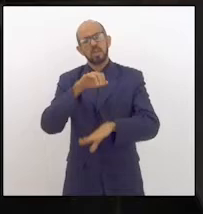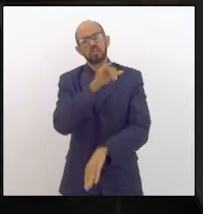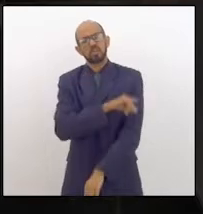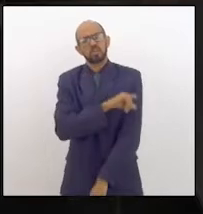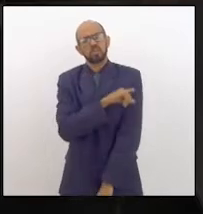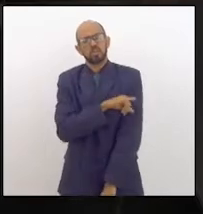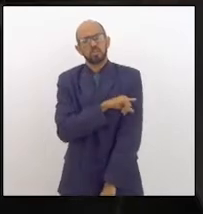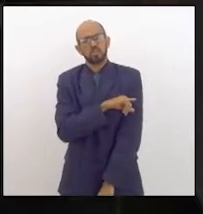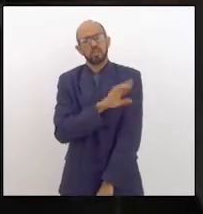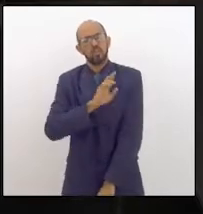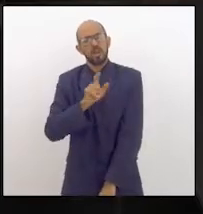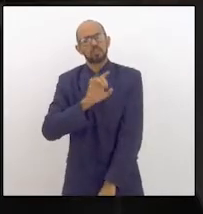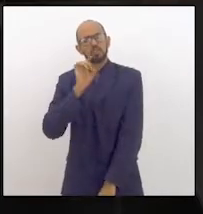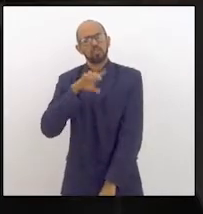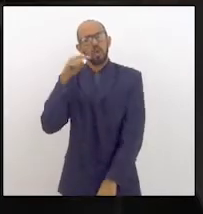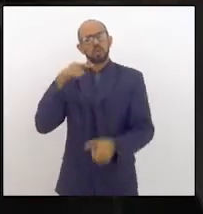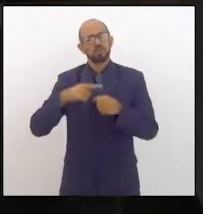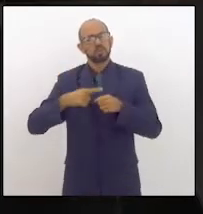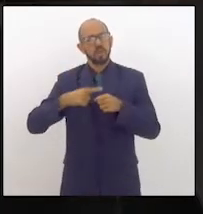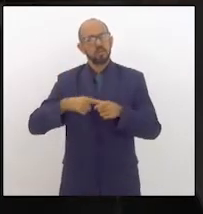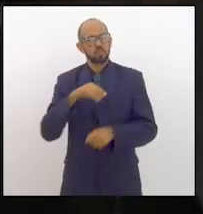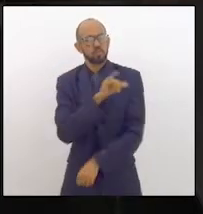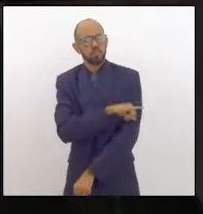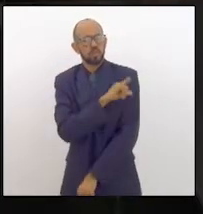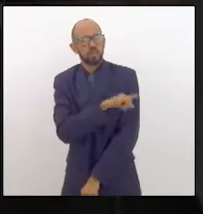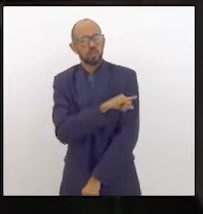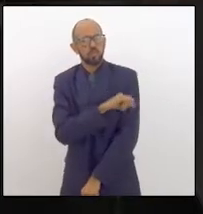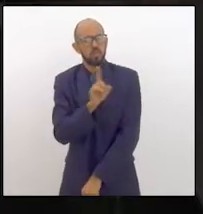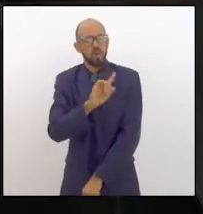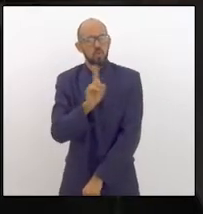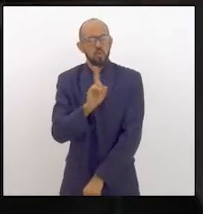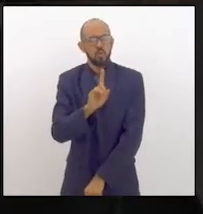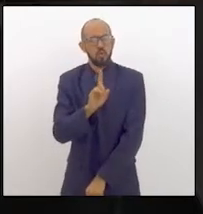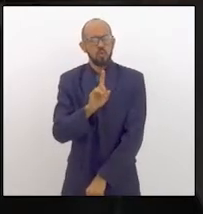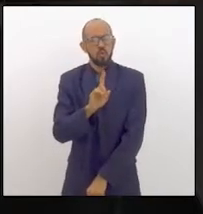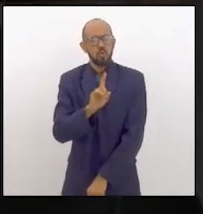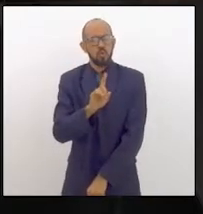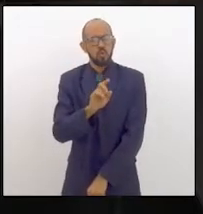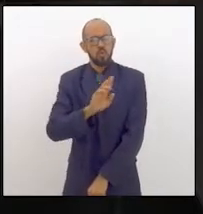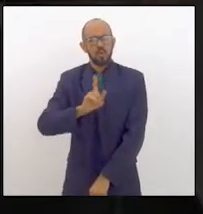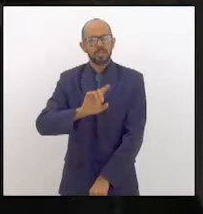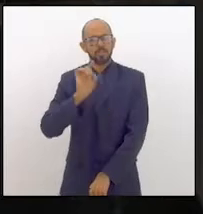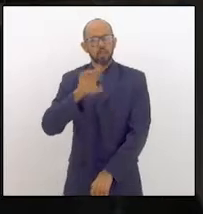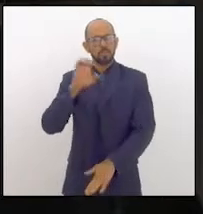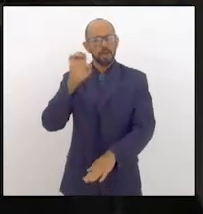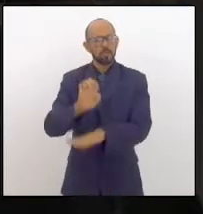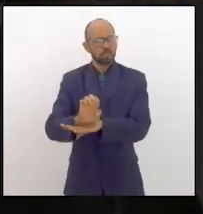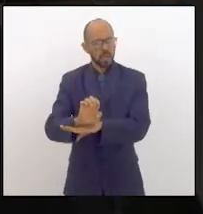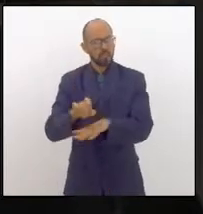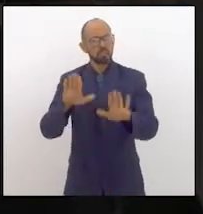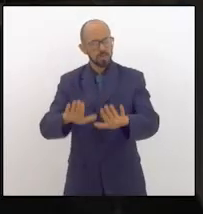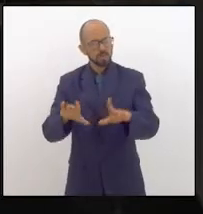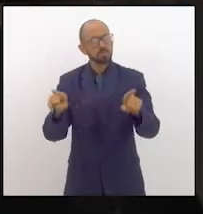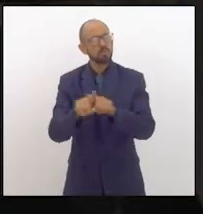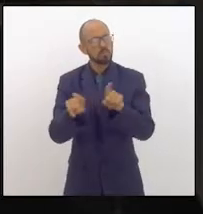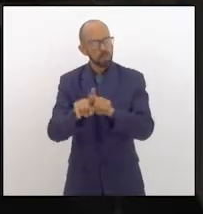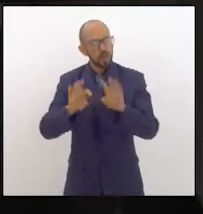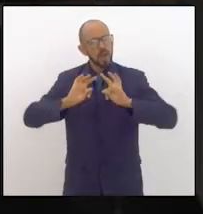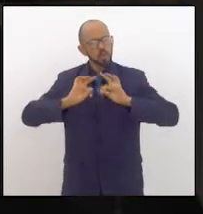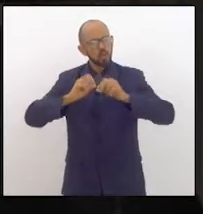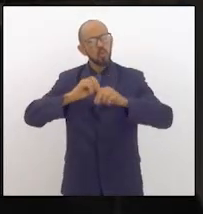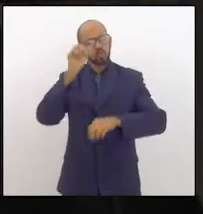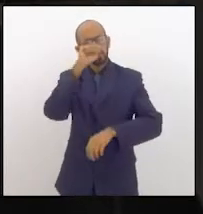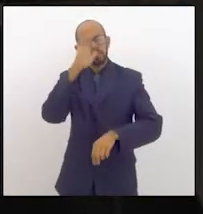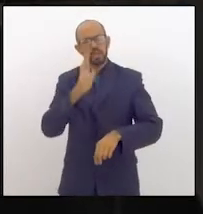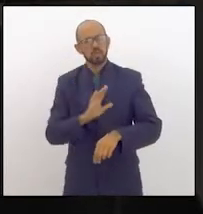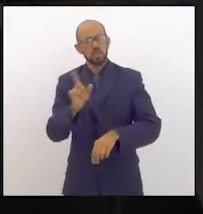Janeiro e não só da cidade do Rio de Janeiro desse recado não só para o estado do Rio de Janeiro mas também para todo o Brasil